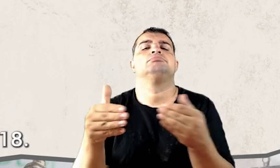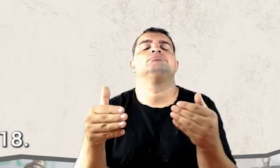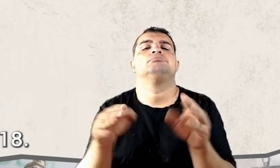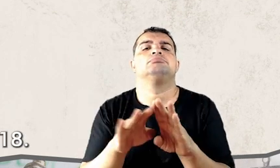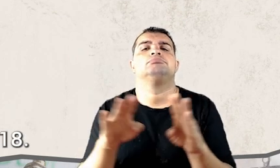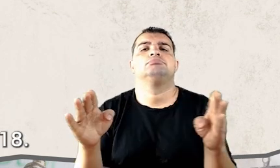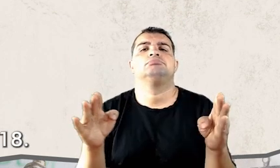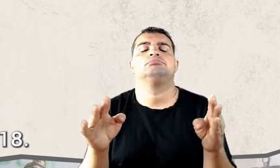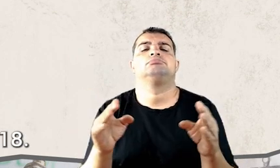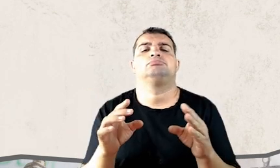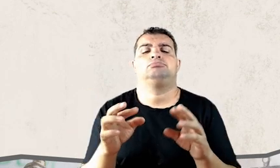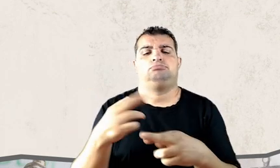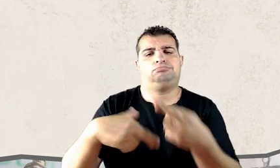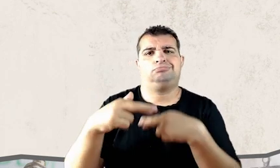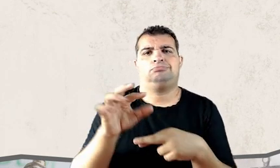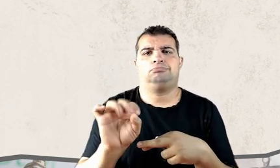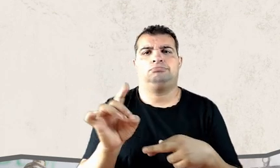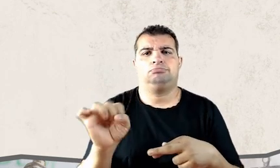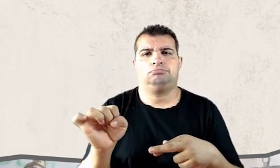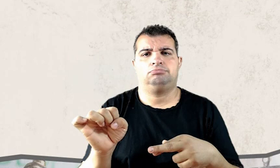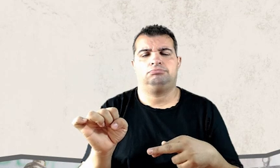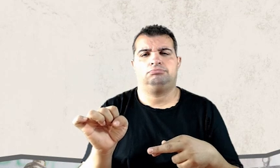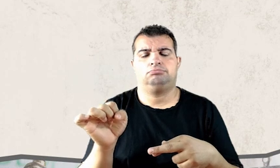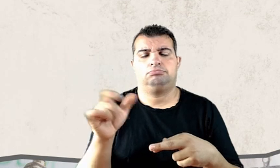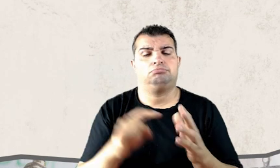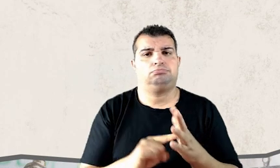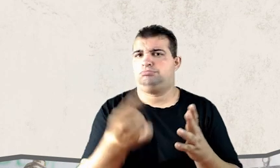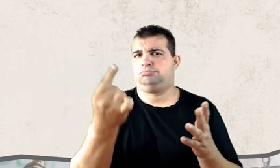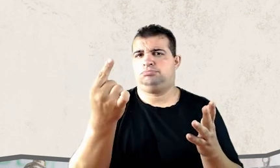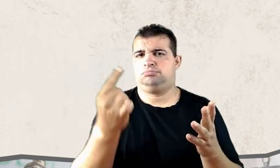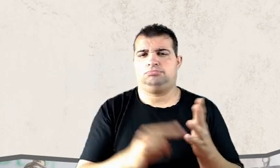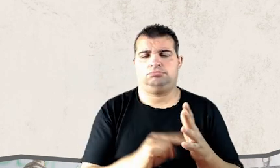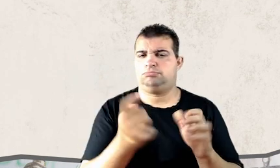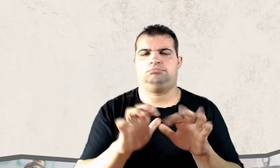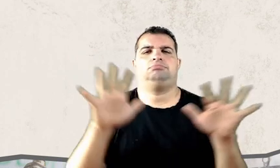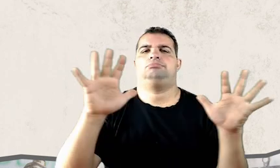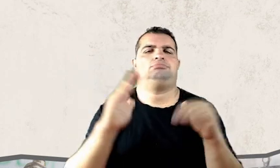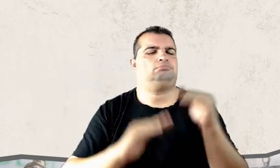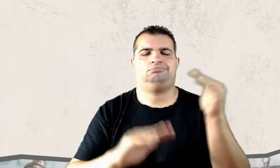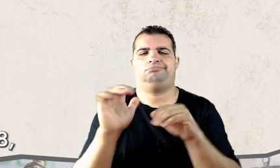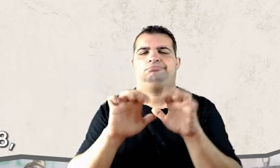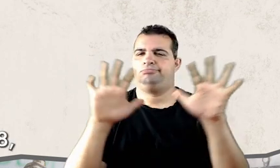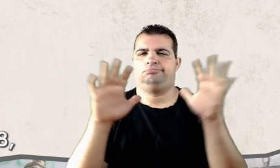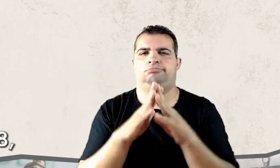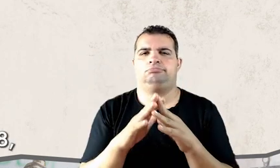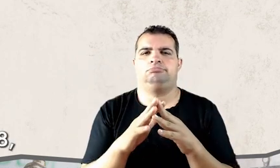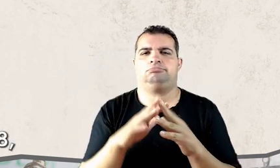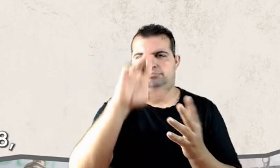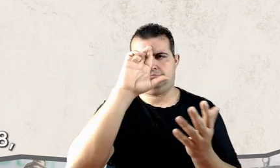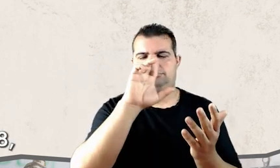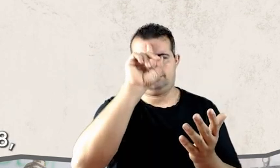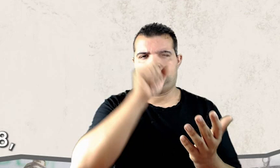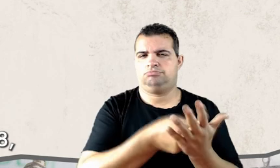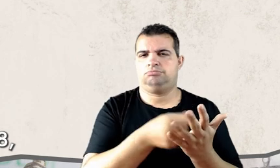a Resolução 018. Esse é o primeiro ato, né? Explícito. A Resolução